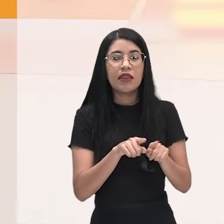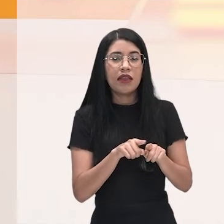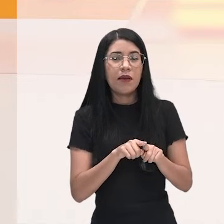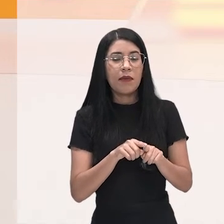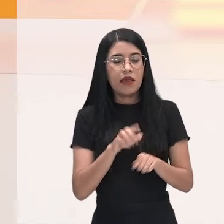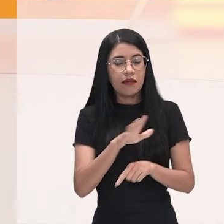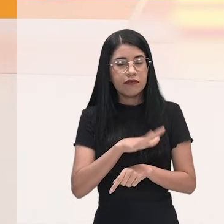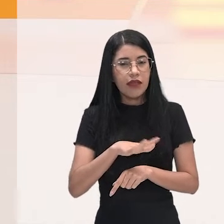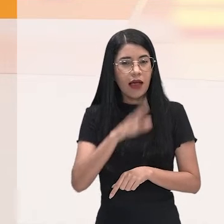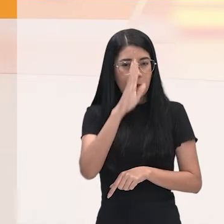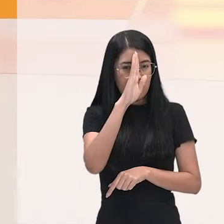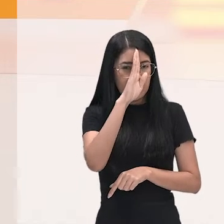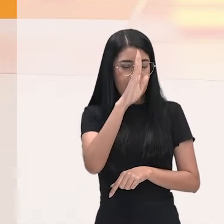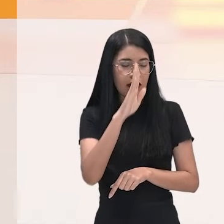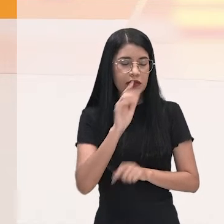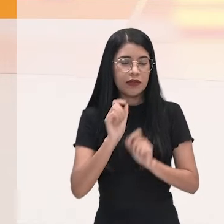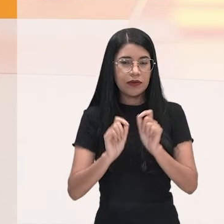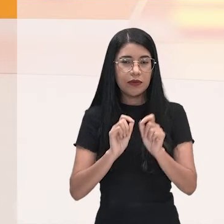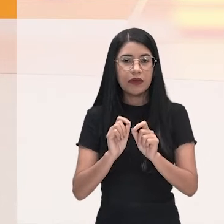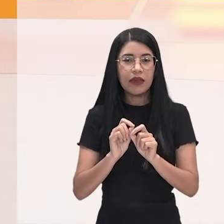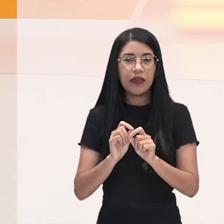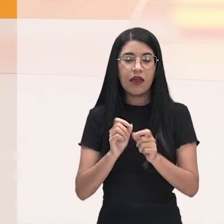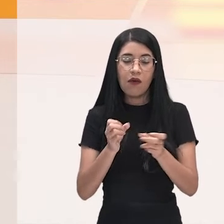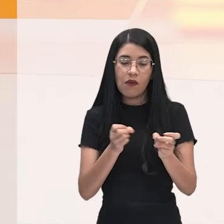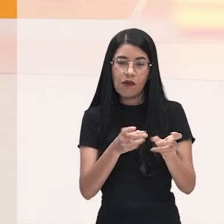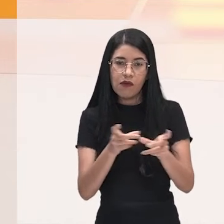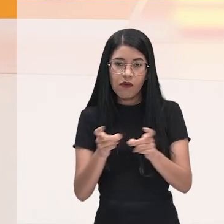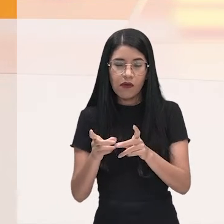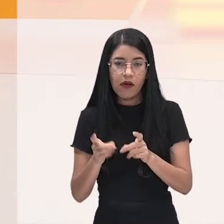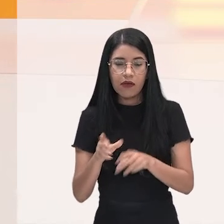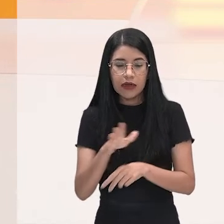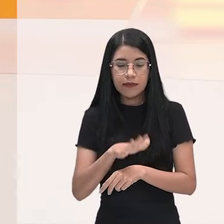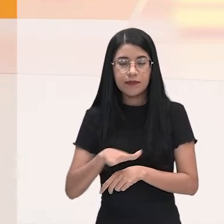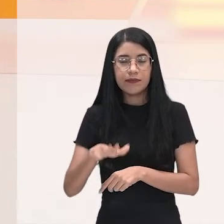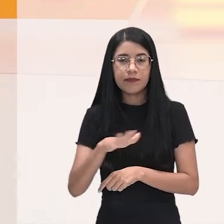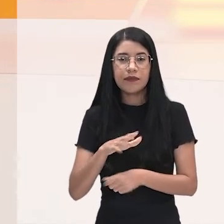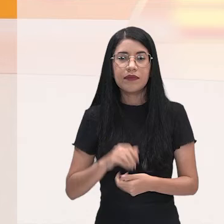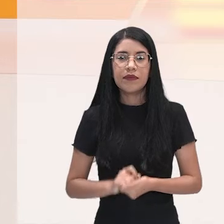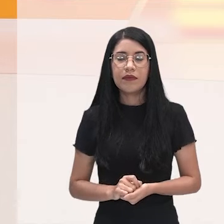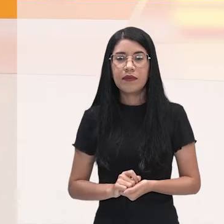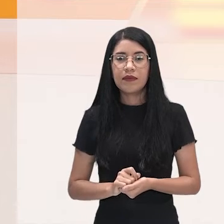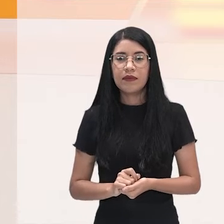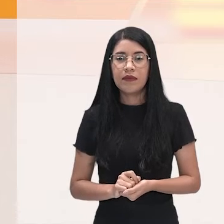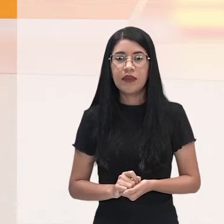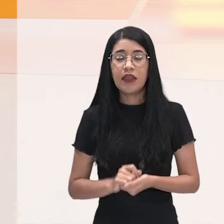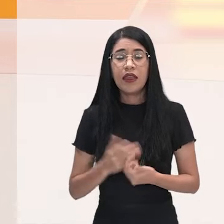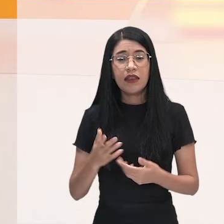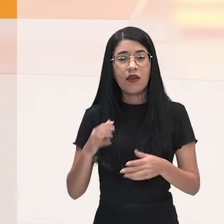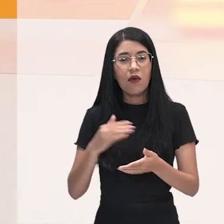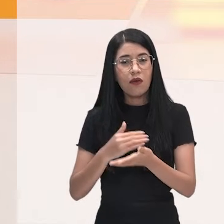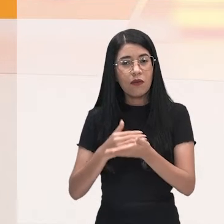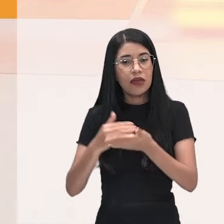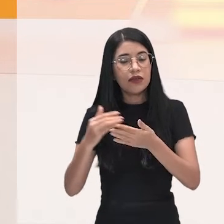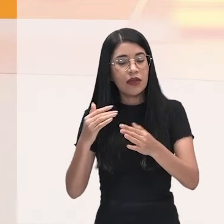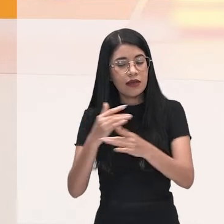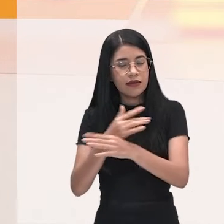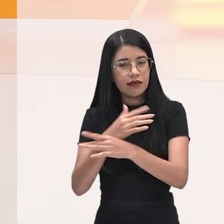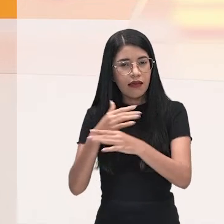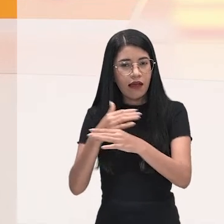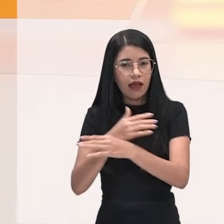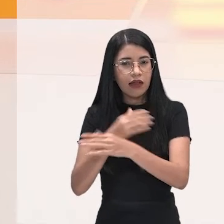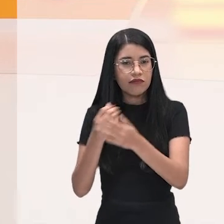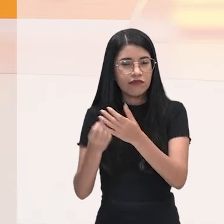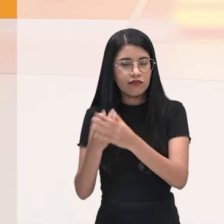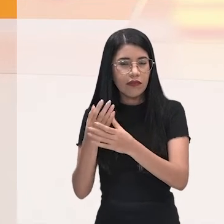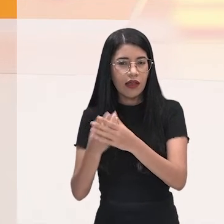tinha na antiguidade, por exemplo, eram mais pequenos vilarejos, por assim dizer. Vilarejos, perdão. Salvo algumas exceções, como é o caso,